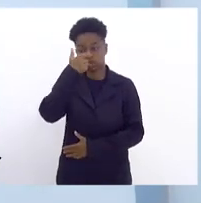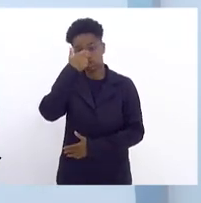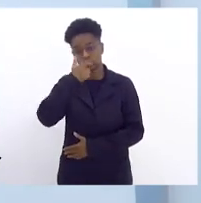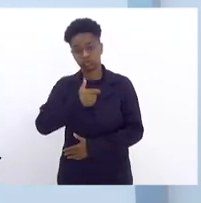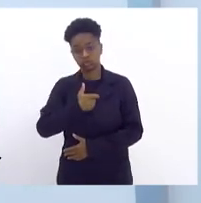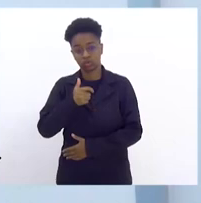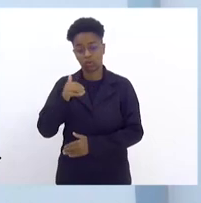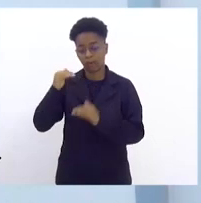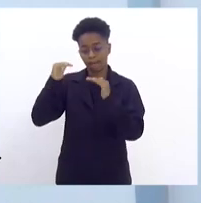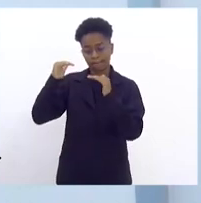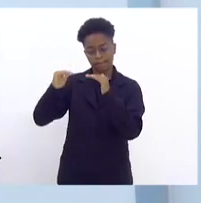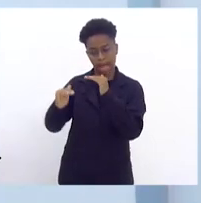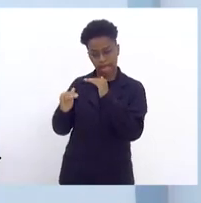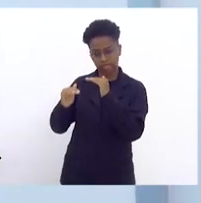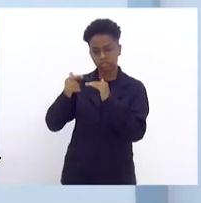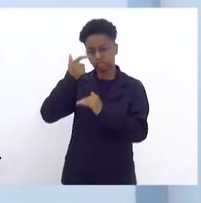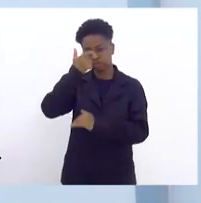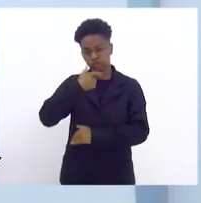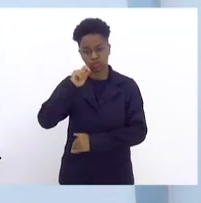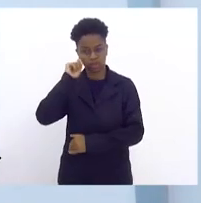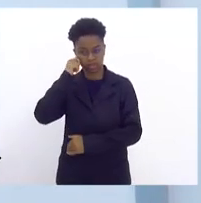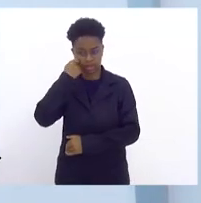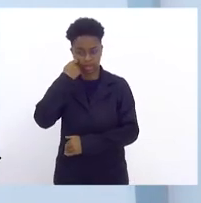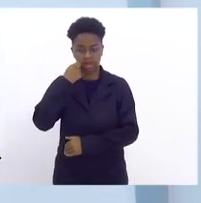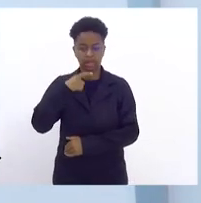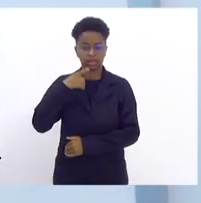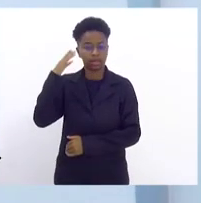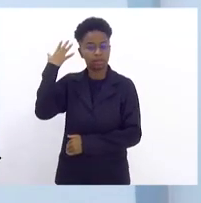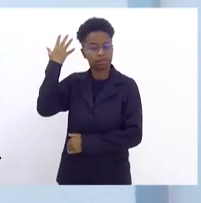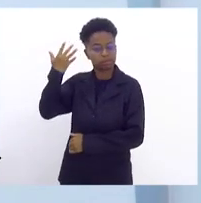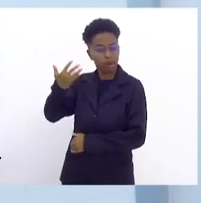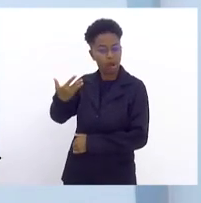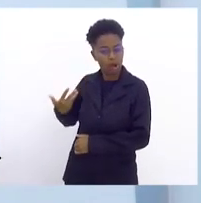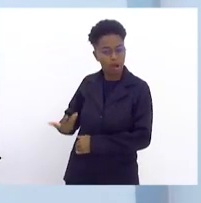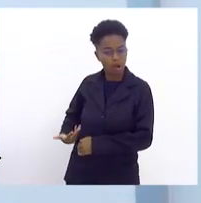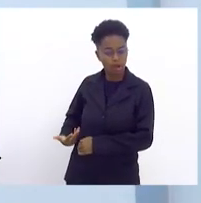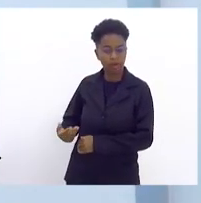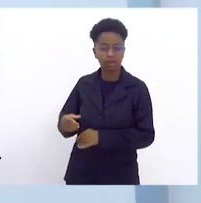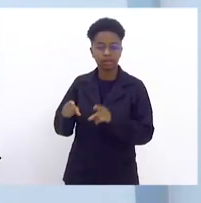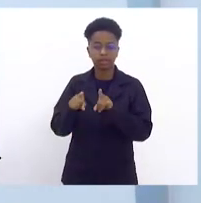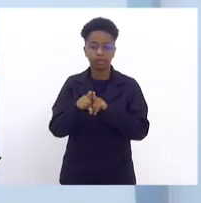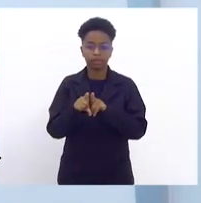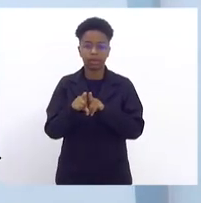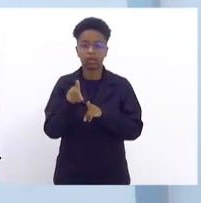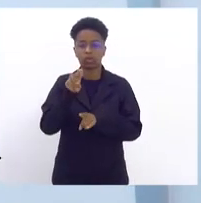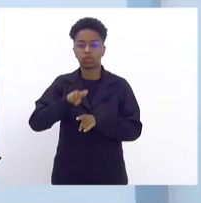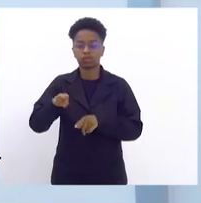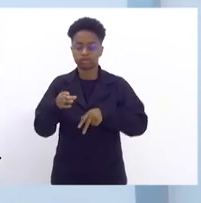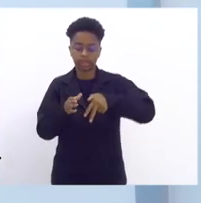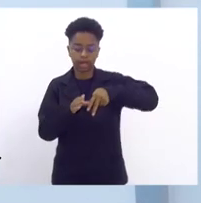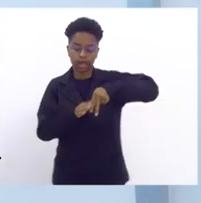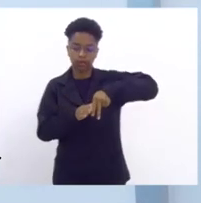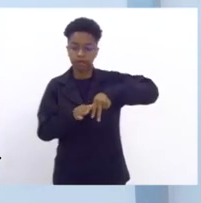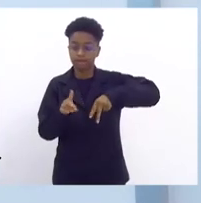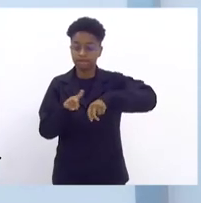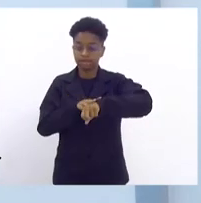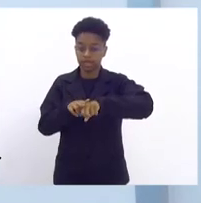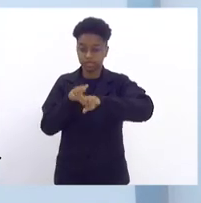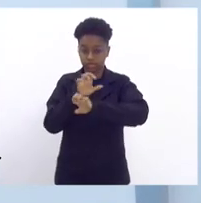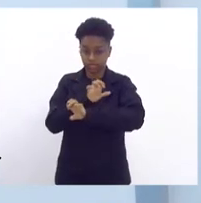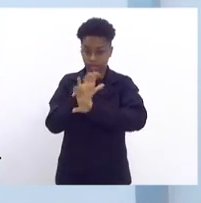baixa sou negra tenho cabelos longos Estou vestindo uma calça verde clara